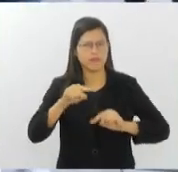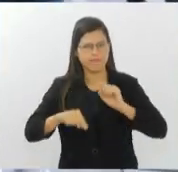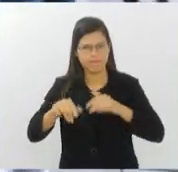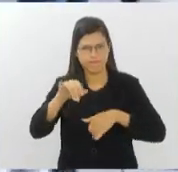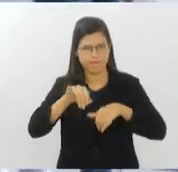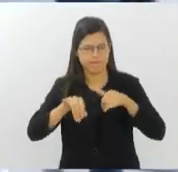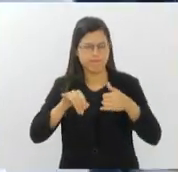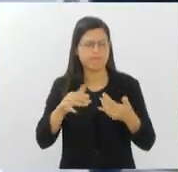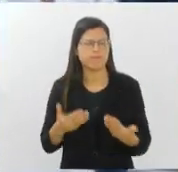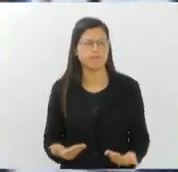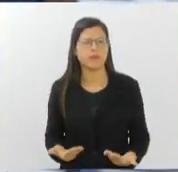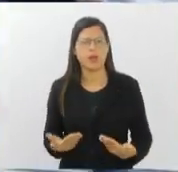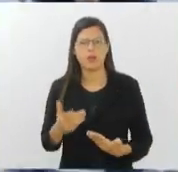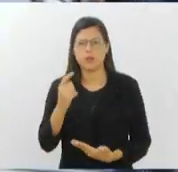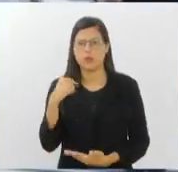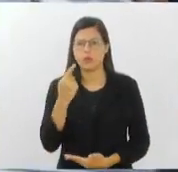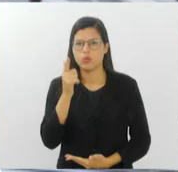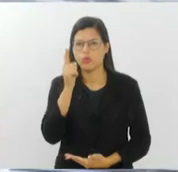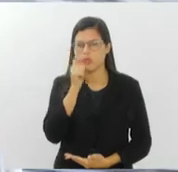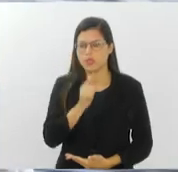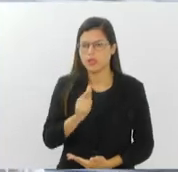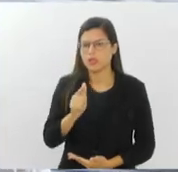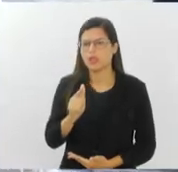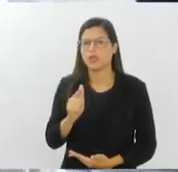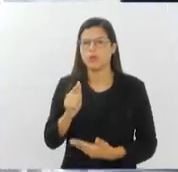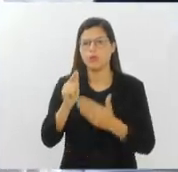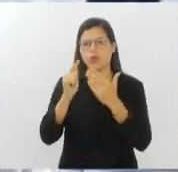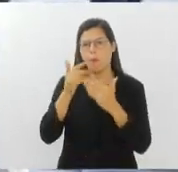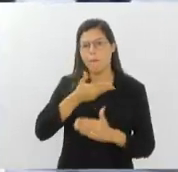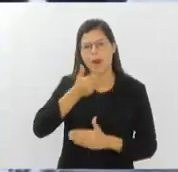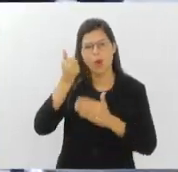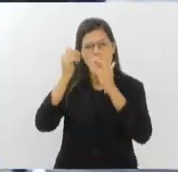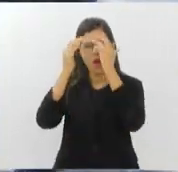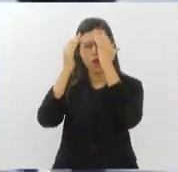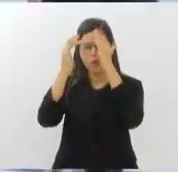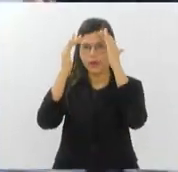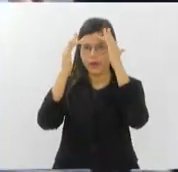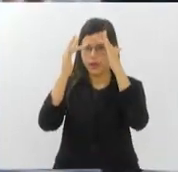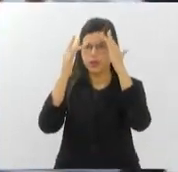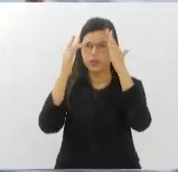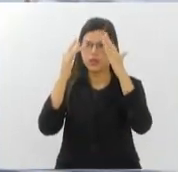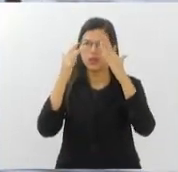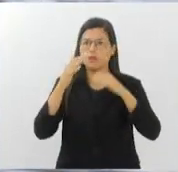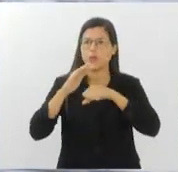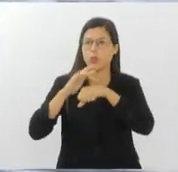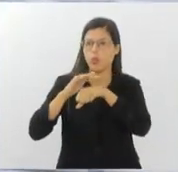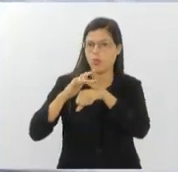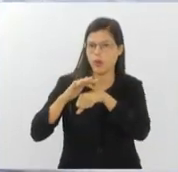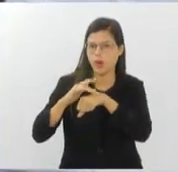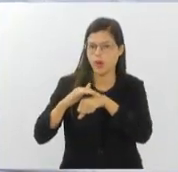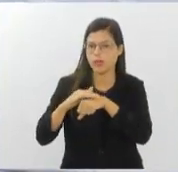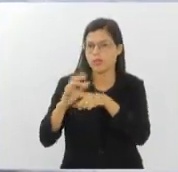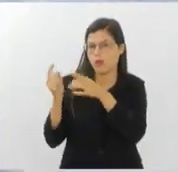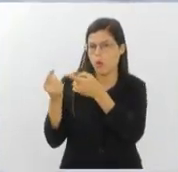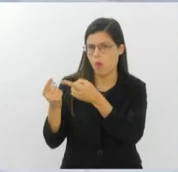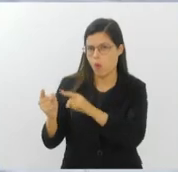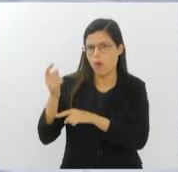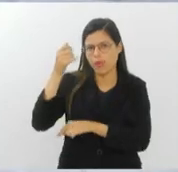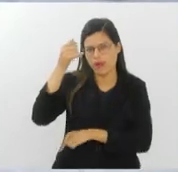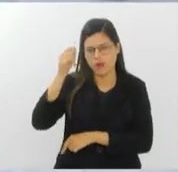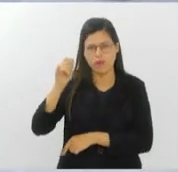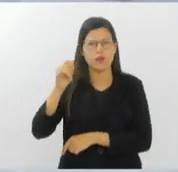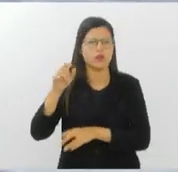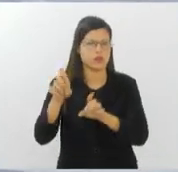abordagem, né? A gente consegue benefícios cognitivos também, doenças neurodegenerativas também tem ganho